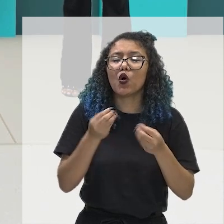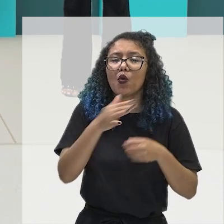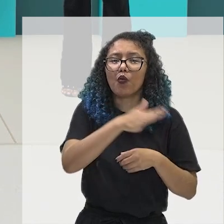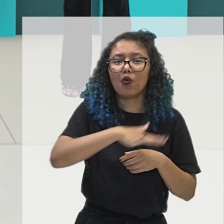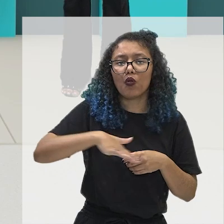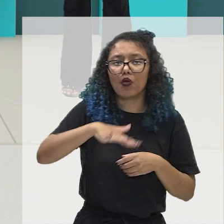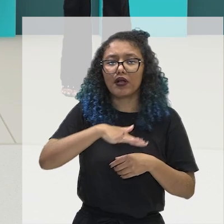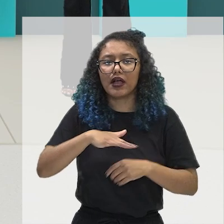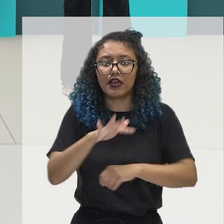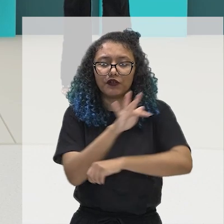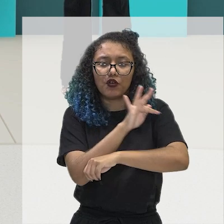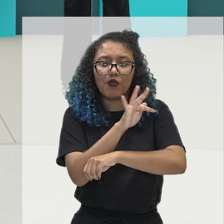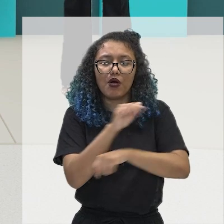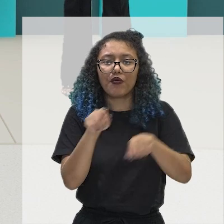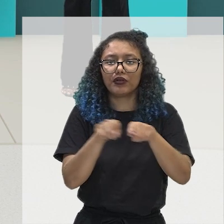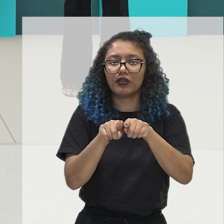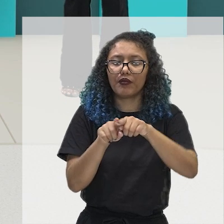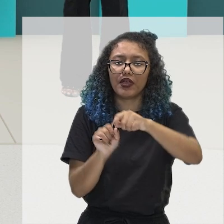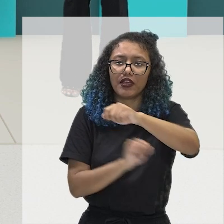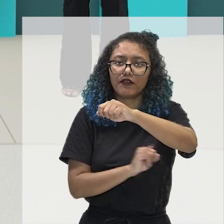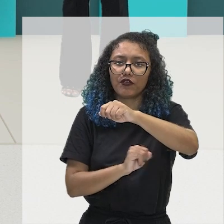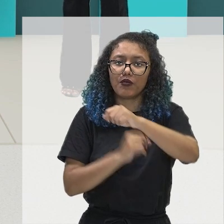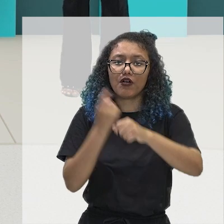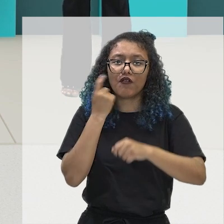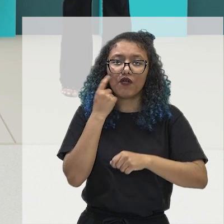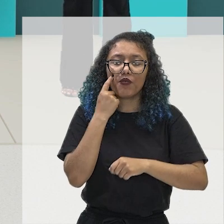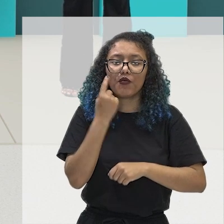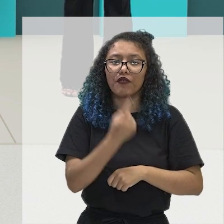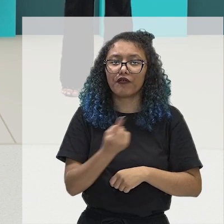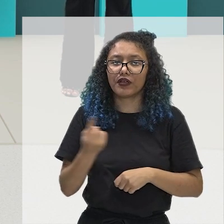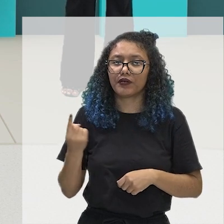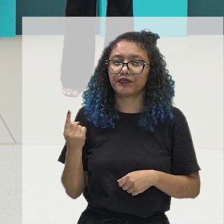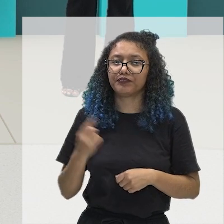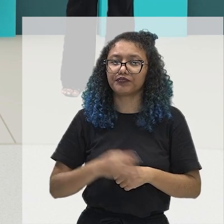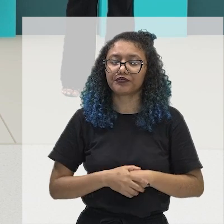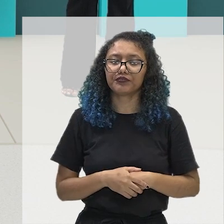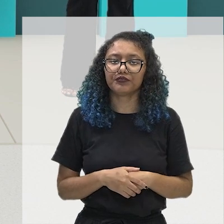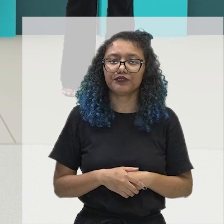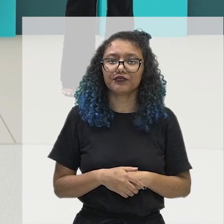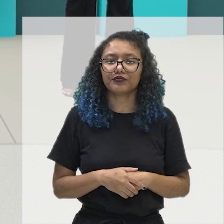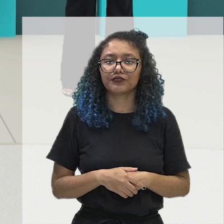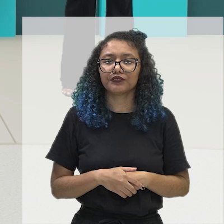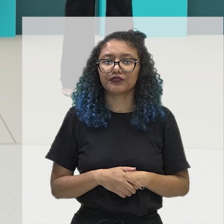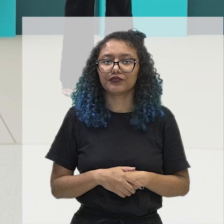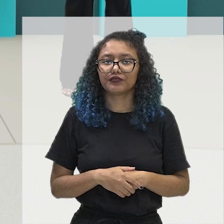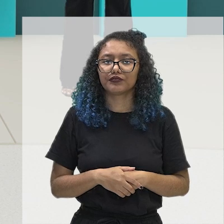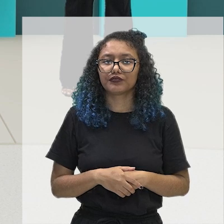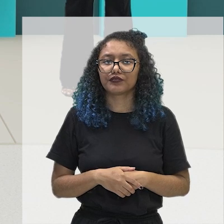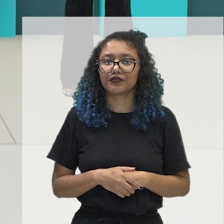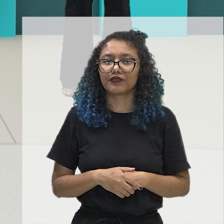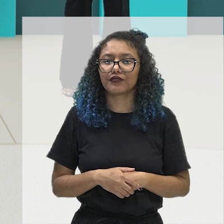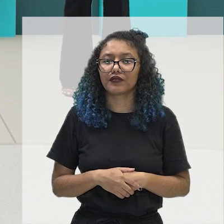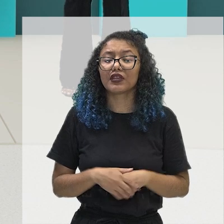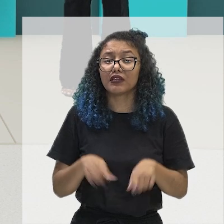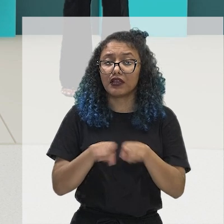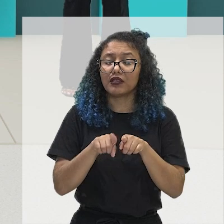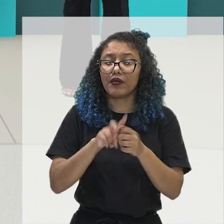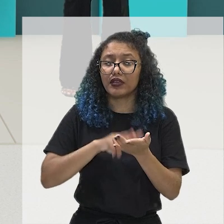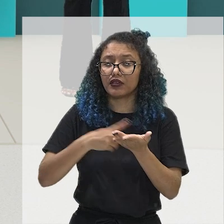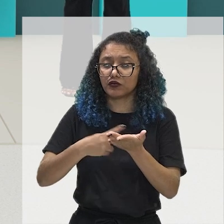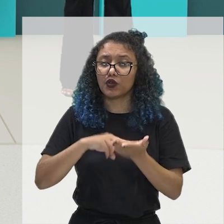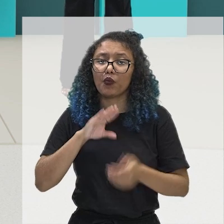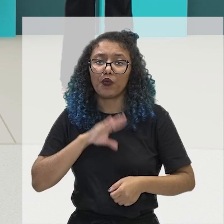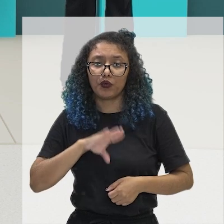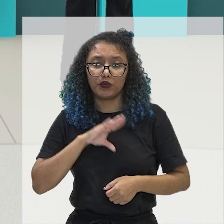formais e informais. Vamos dar uma olhada aqui nas expressões. Aqui do lado eu tenho as expressões em português. Vamos dar uma